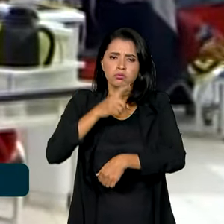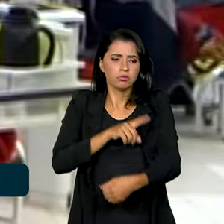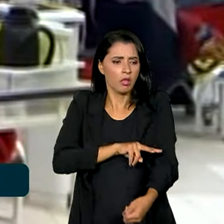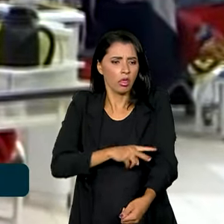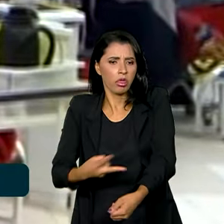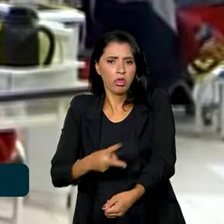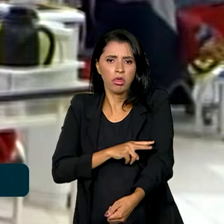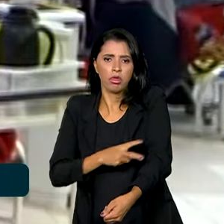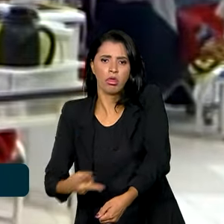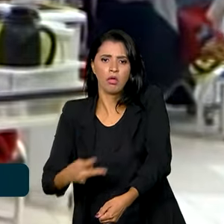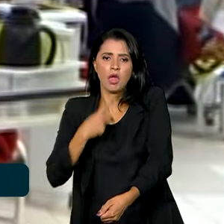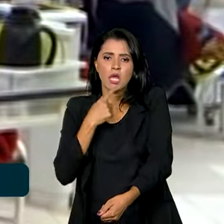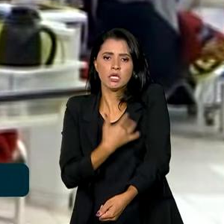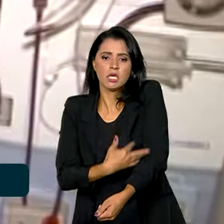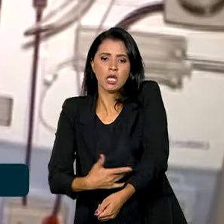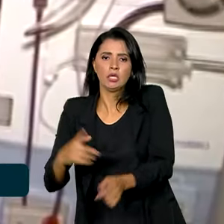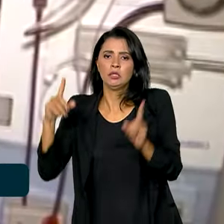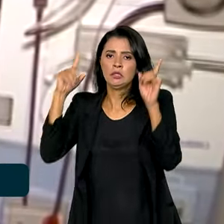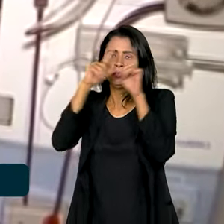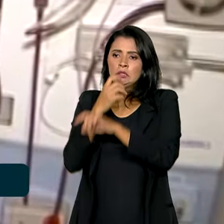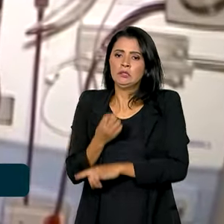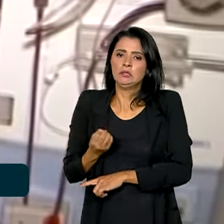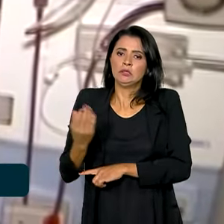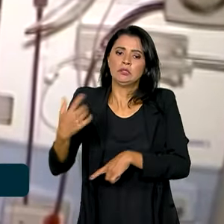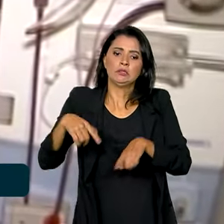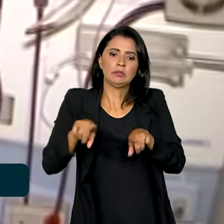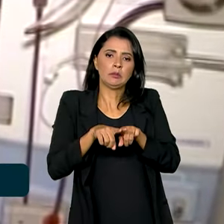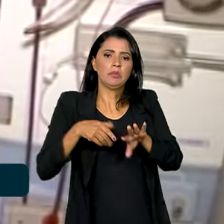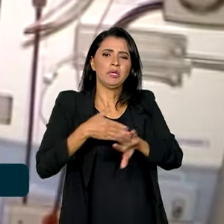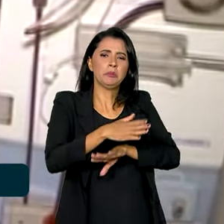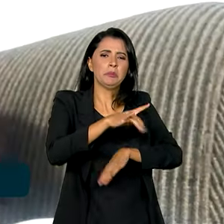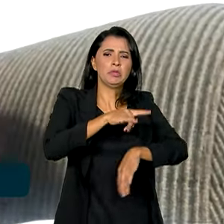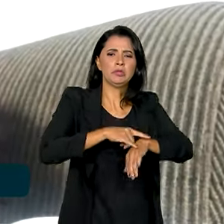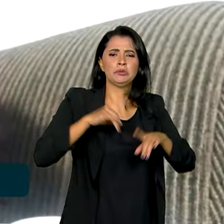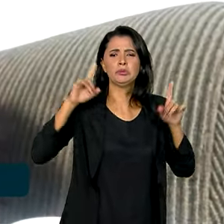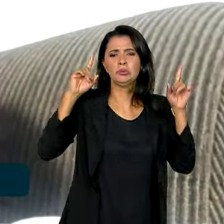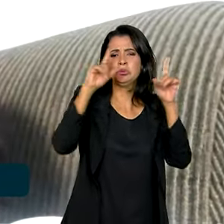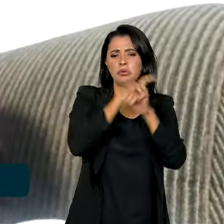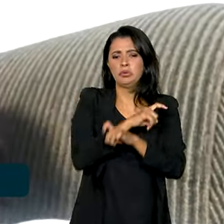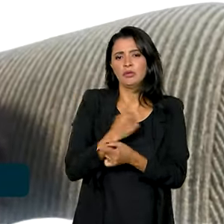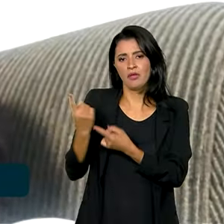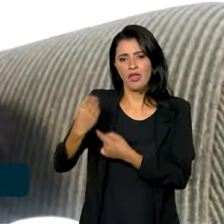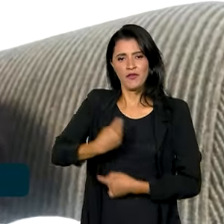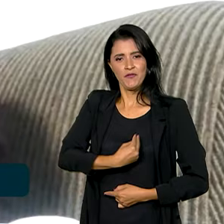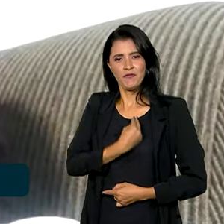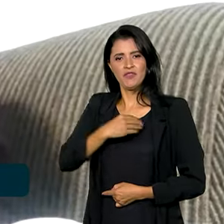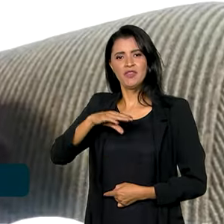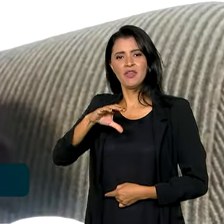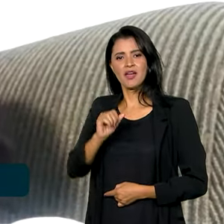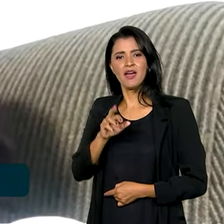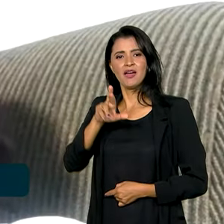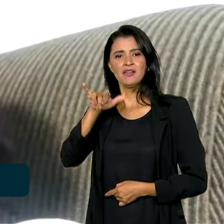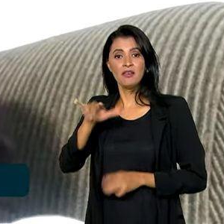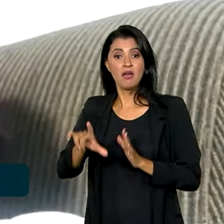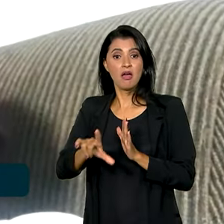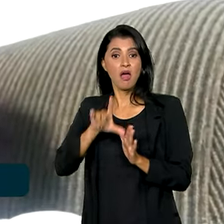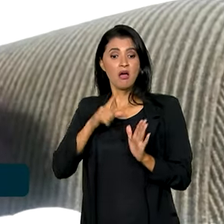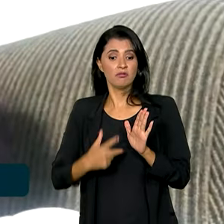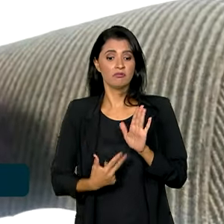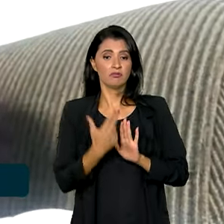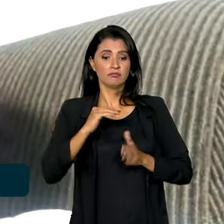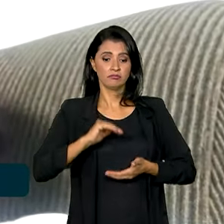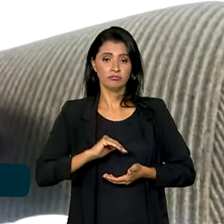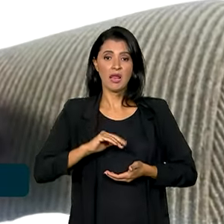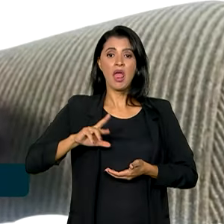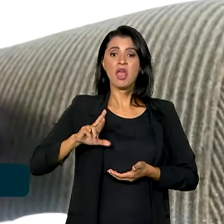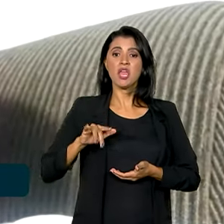hemodiálise, dificuldade para viajar e até mesmo para ir ao banheiro. Essa era a vida da Karine antes de passar por um transplante